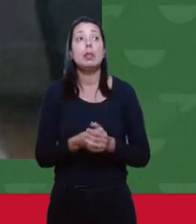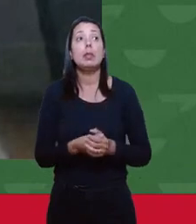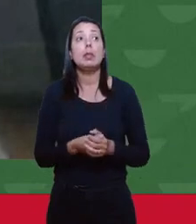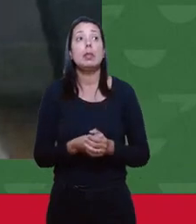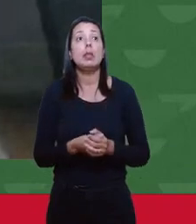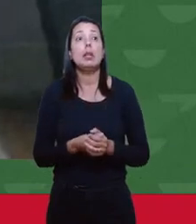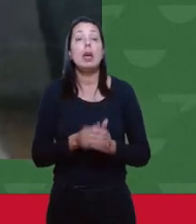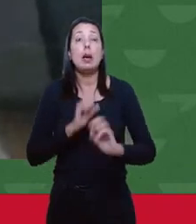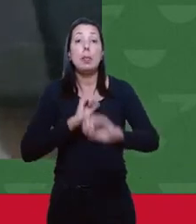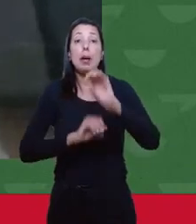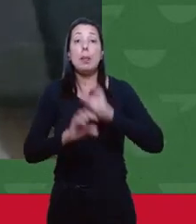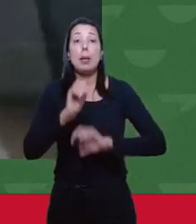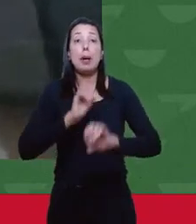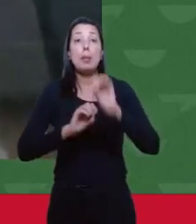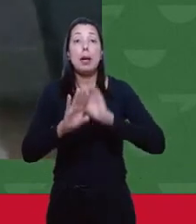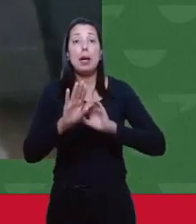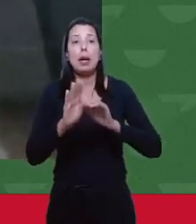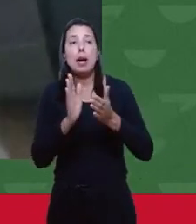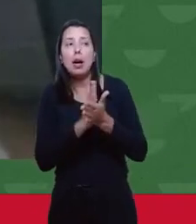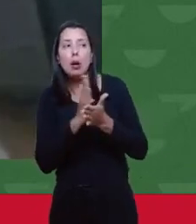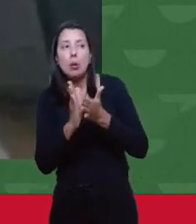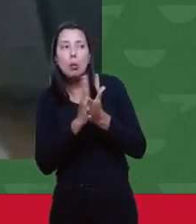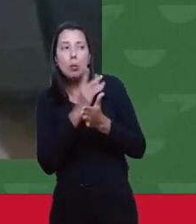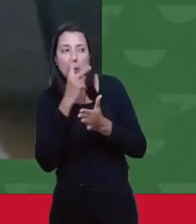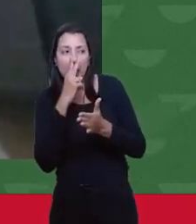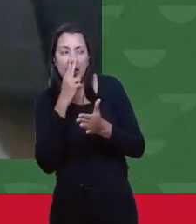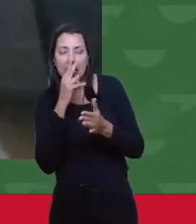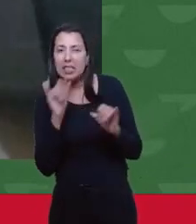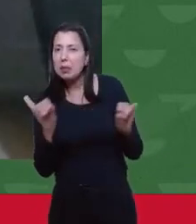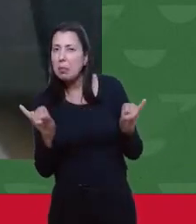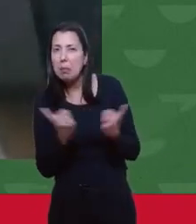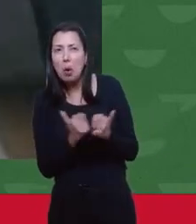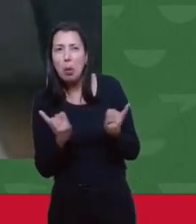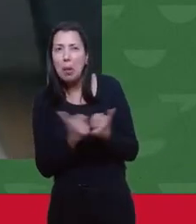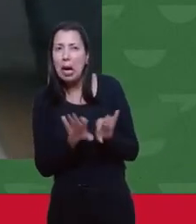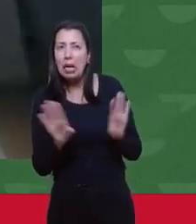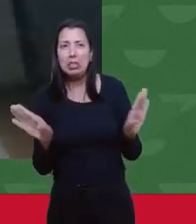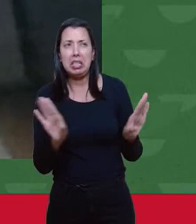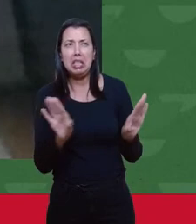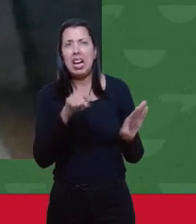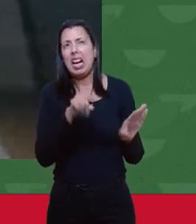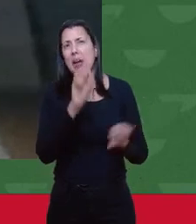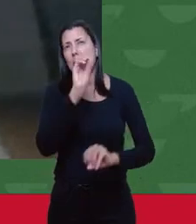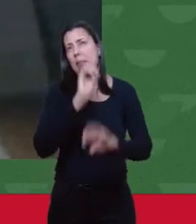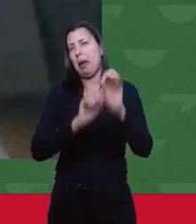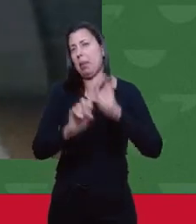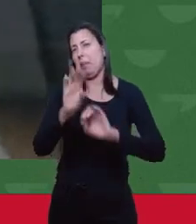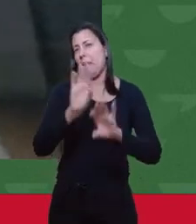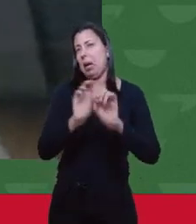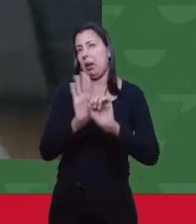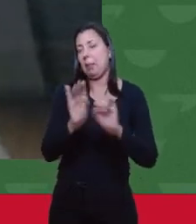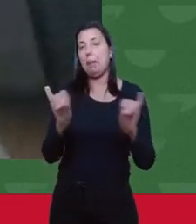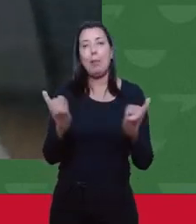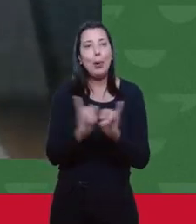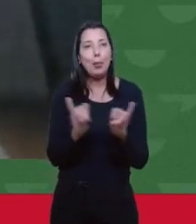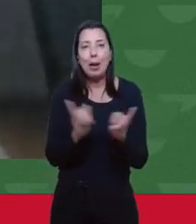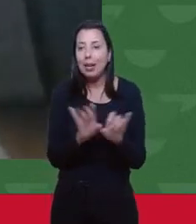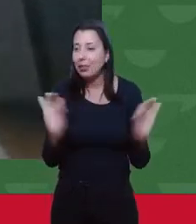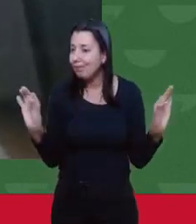A iluminação pode parecer para alguns mera bobagem, né? Mas estão iluminando? Gente, não é mera